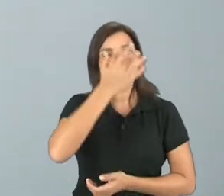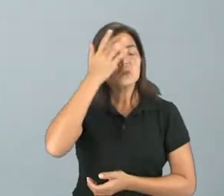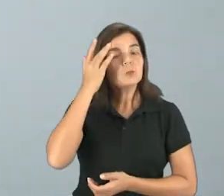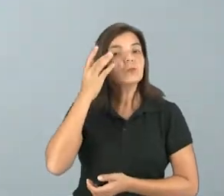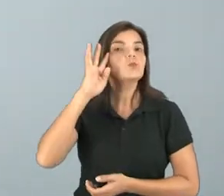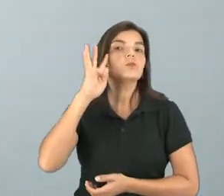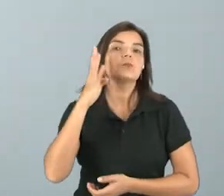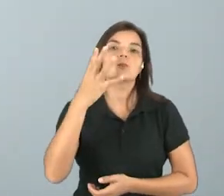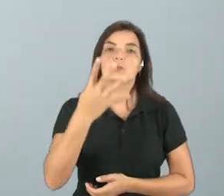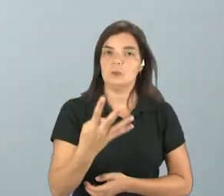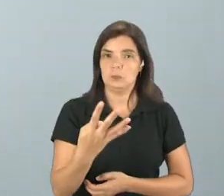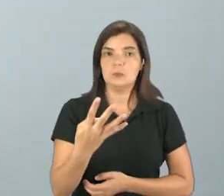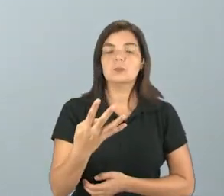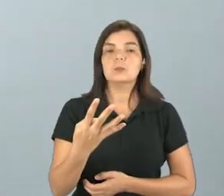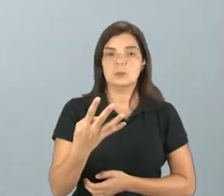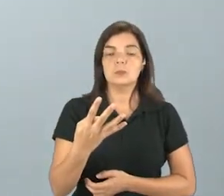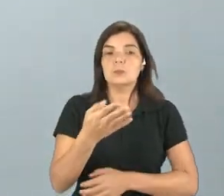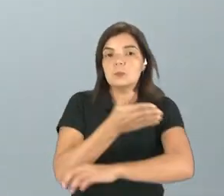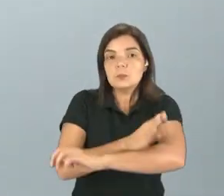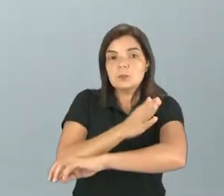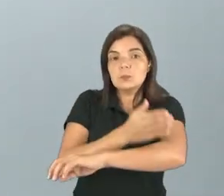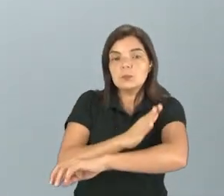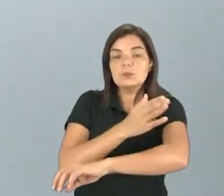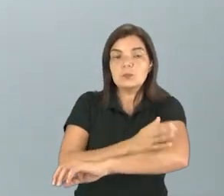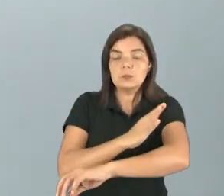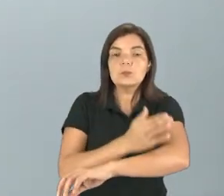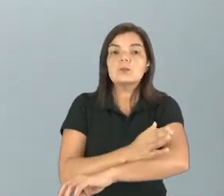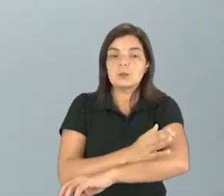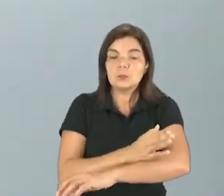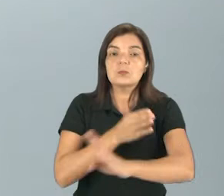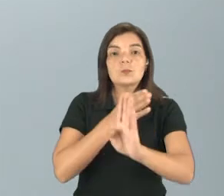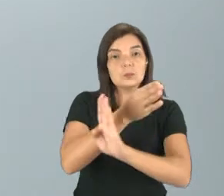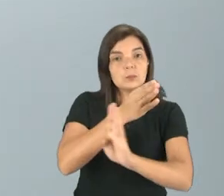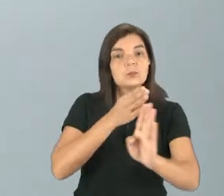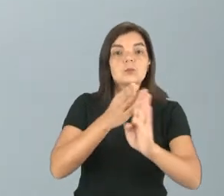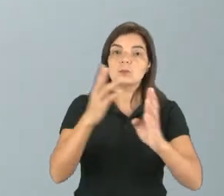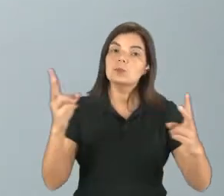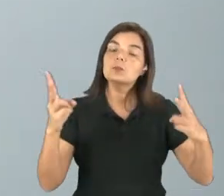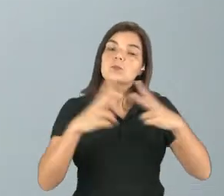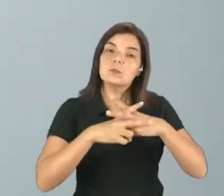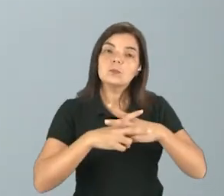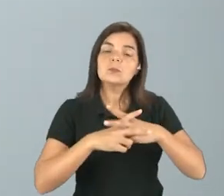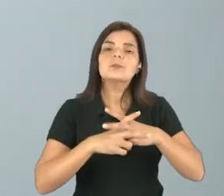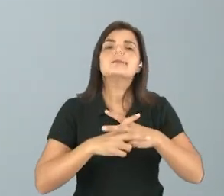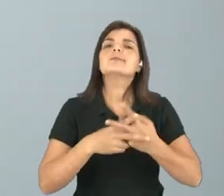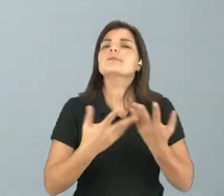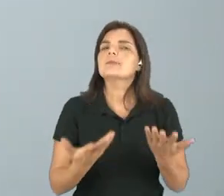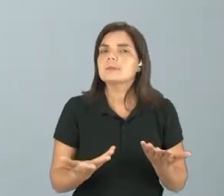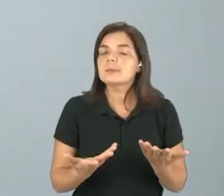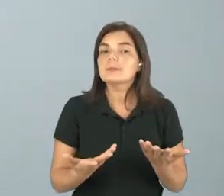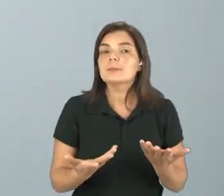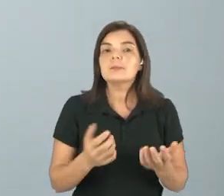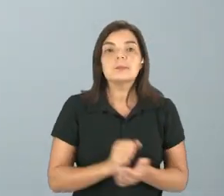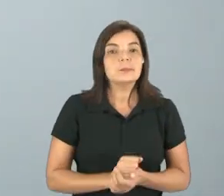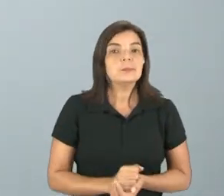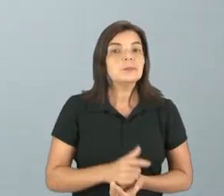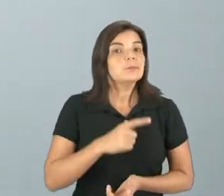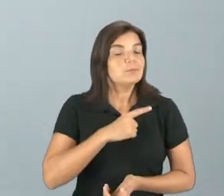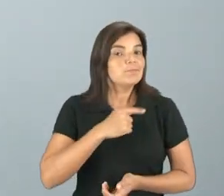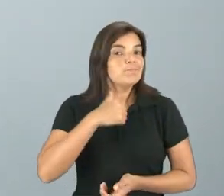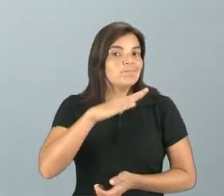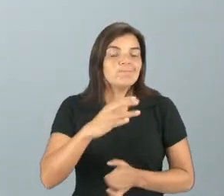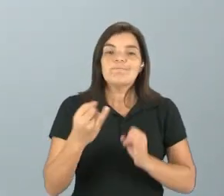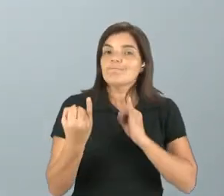ela resolve praticar uma modalidade de luta, ela vai para aquela que ela tem